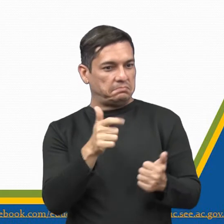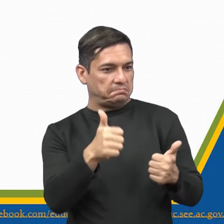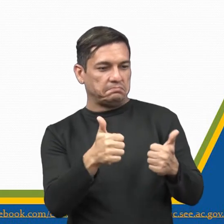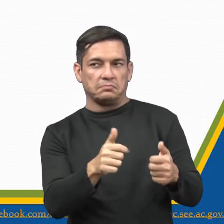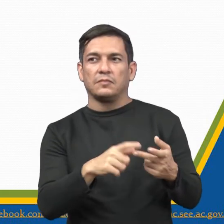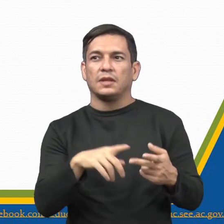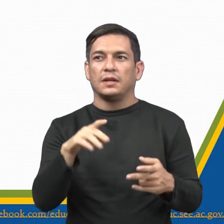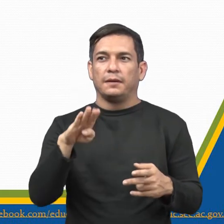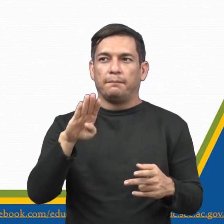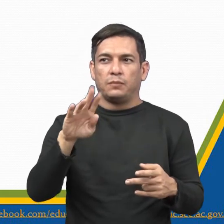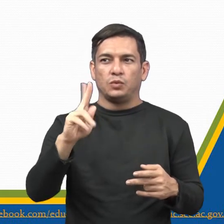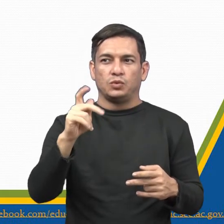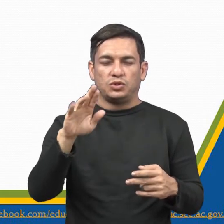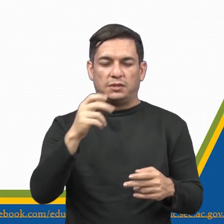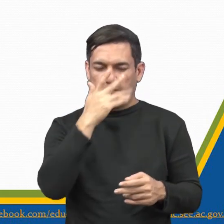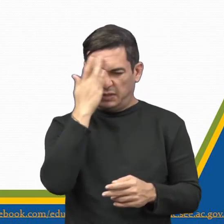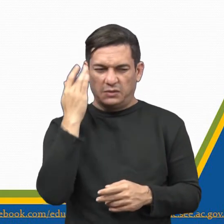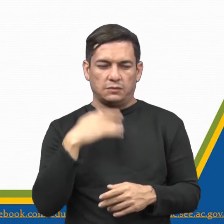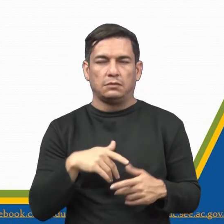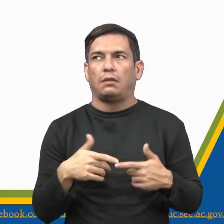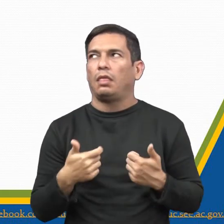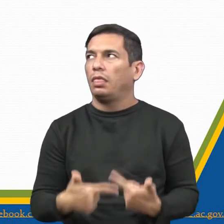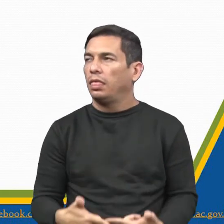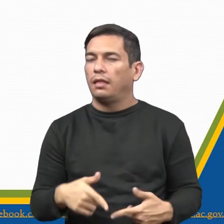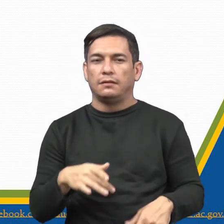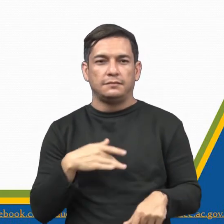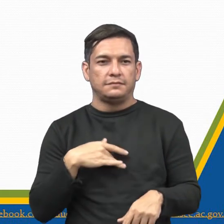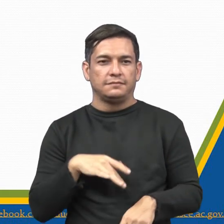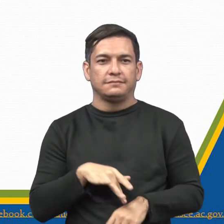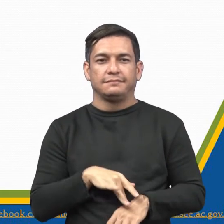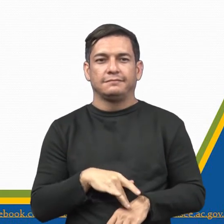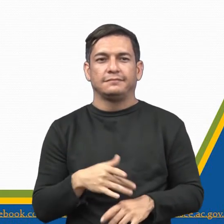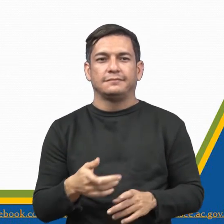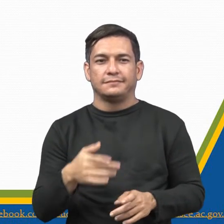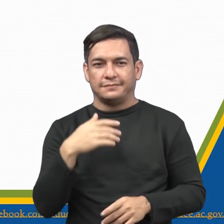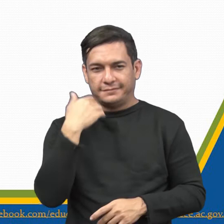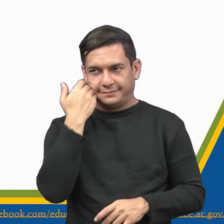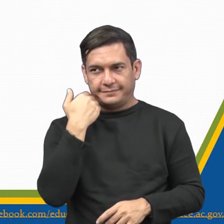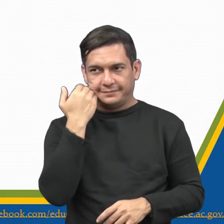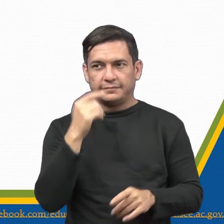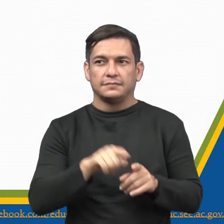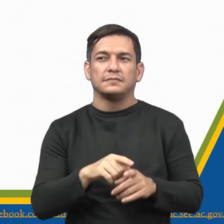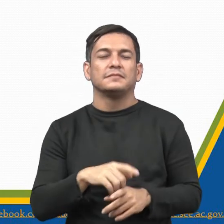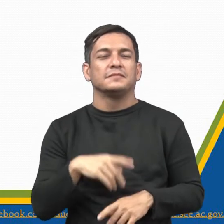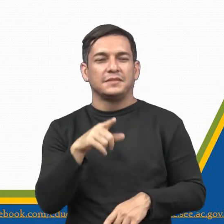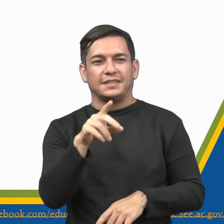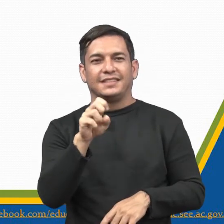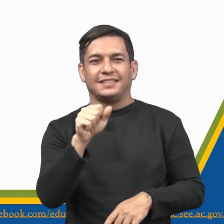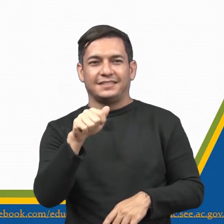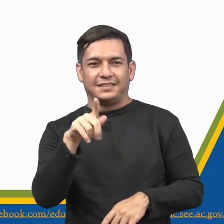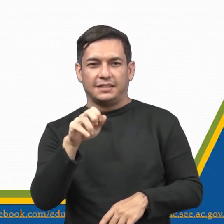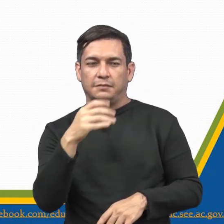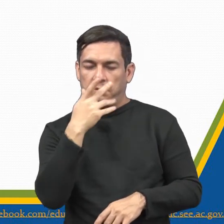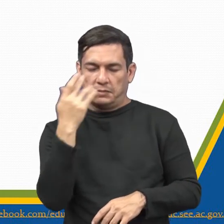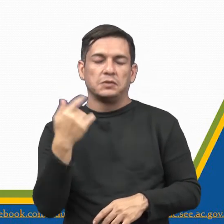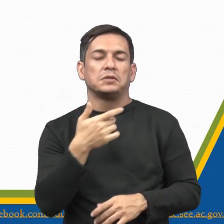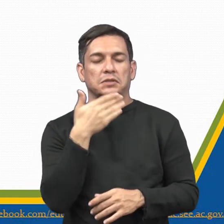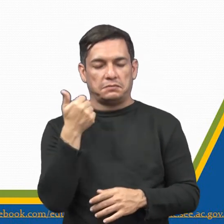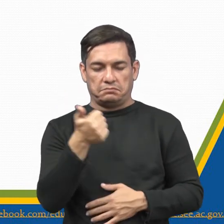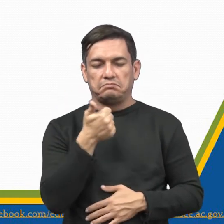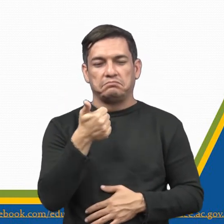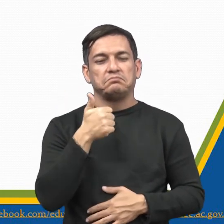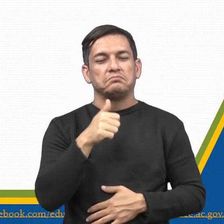pessoa inconveniente, importuna ou safado, que a gente chama de bucha. Sangue bom, pessoa de qualidade, boa